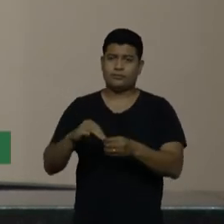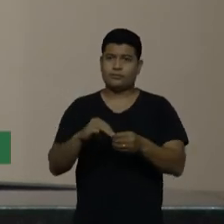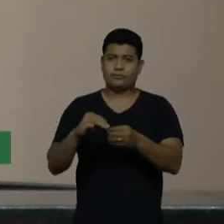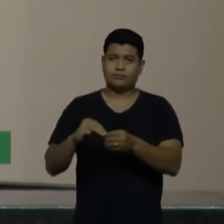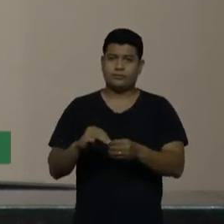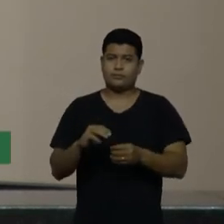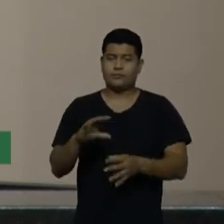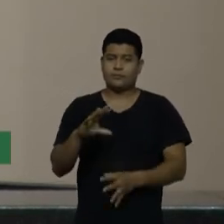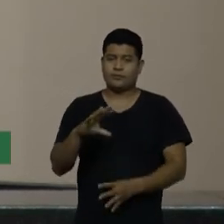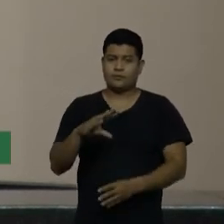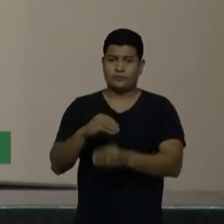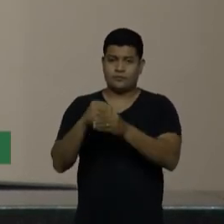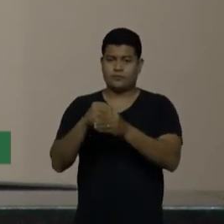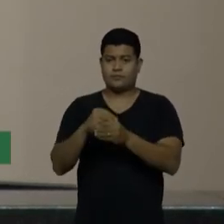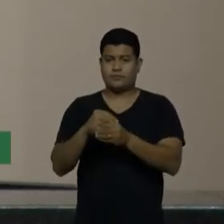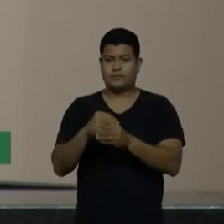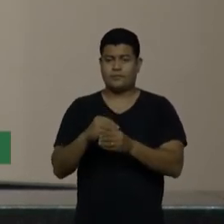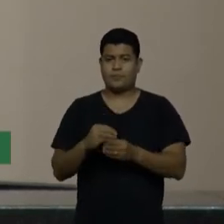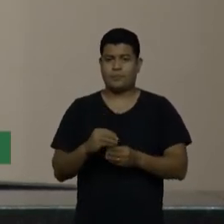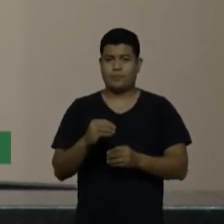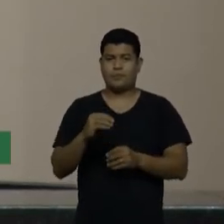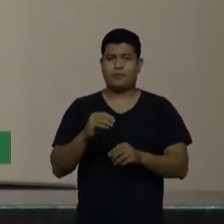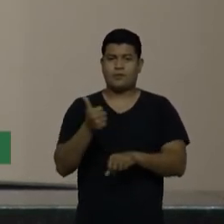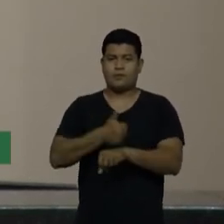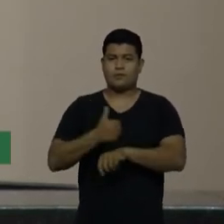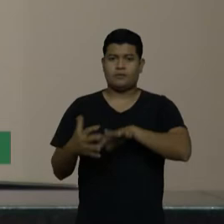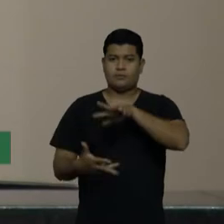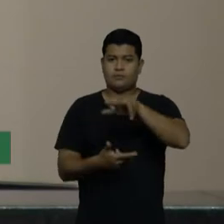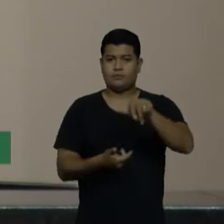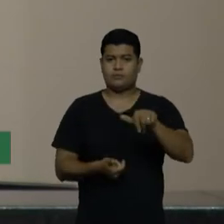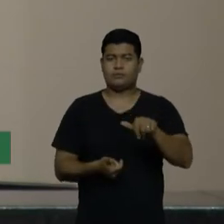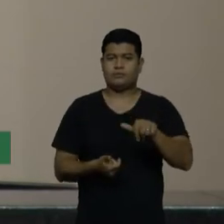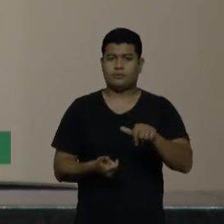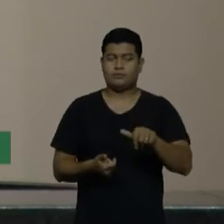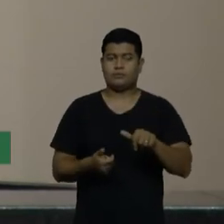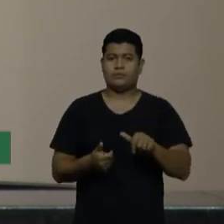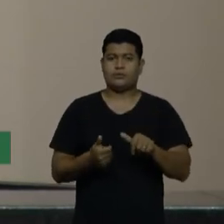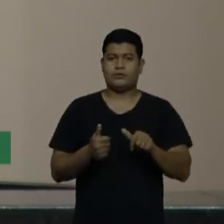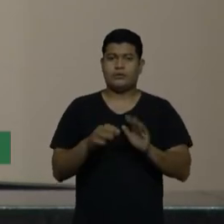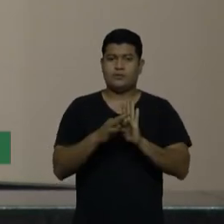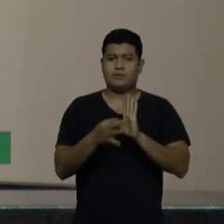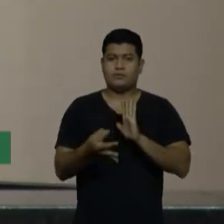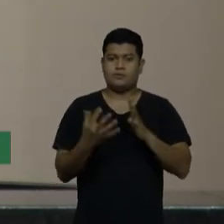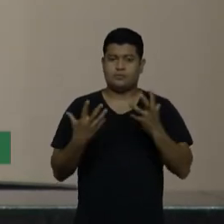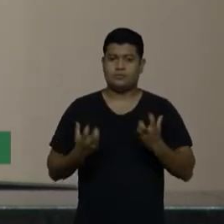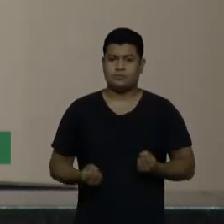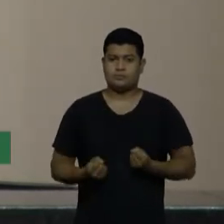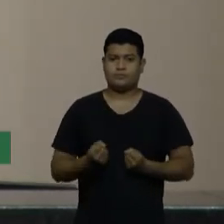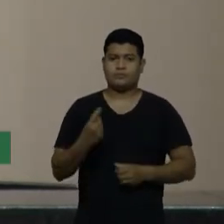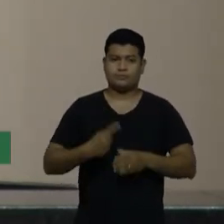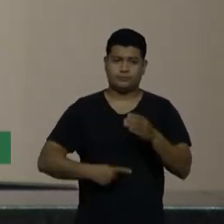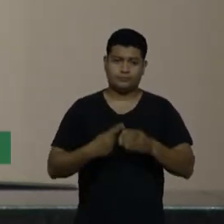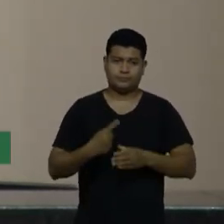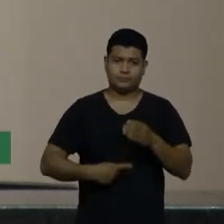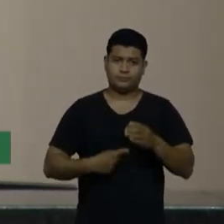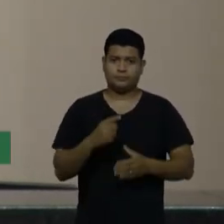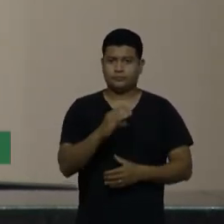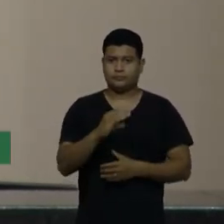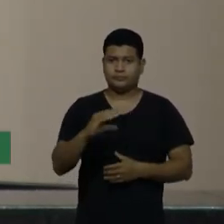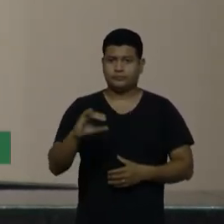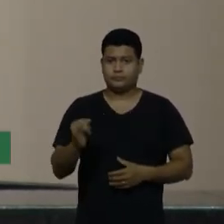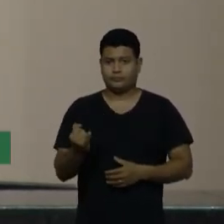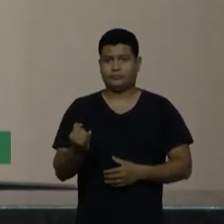emenda substitutiva global e parecer favorável da Comissão de Constituição e